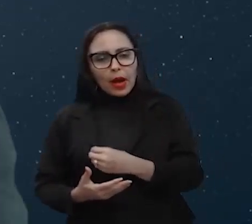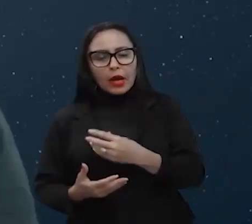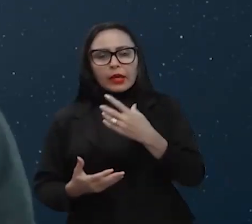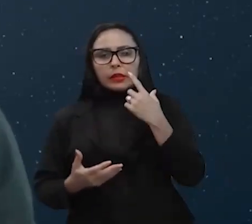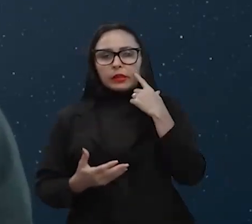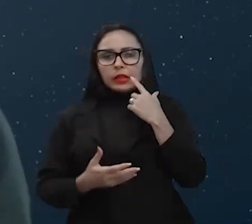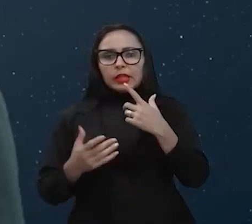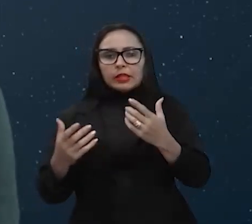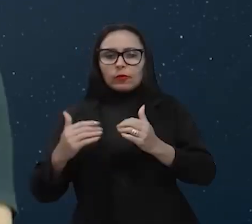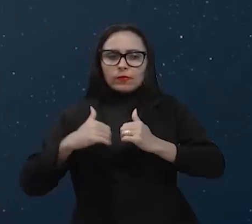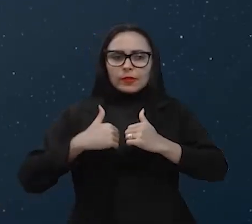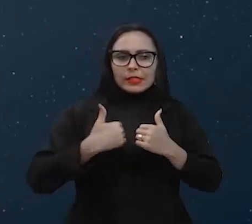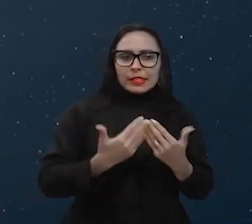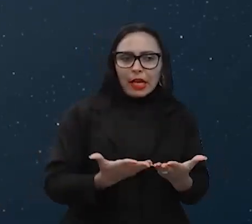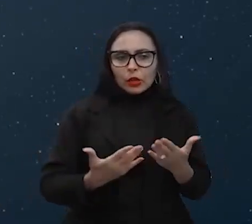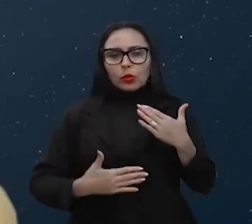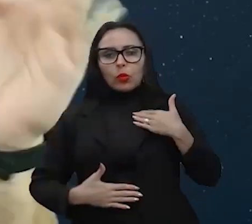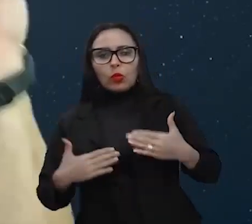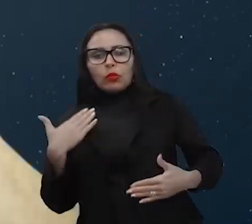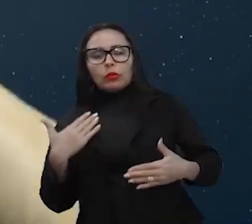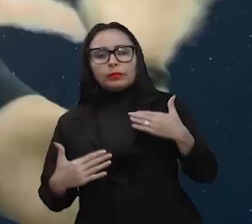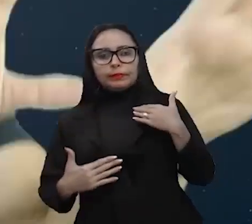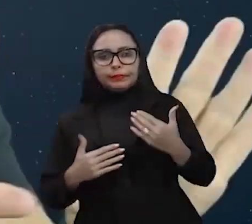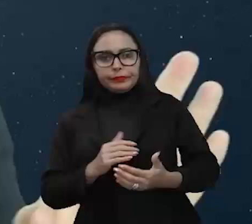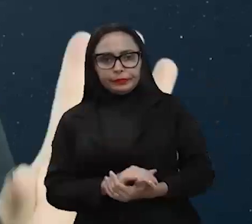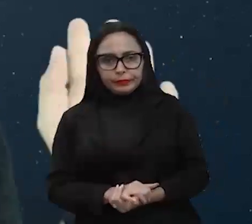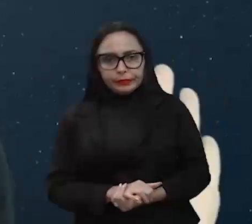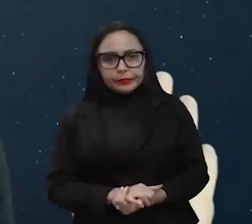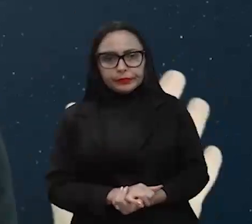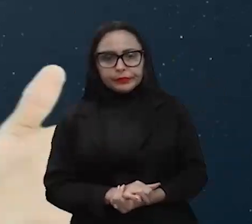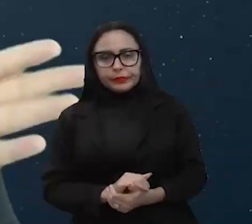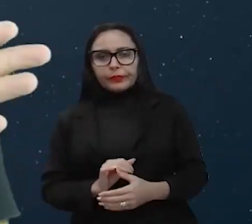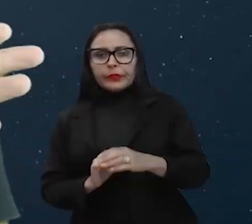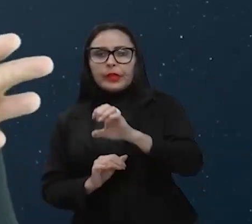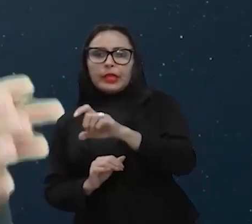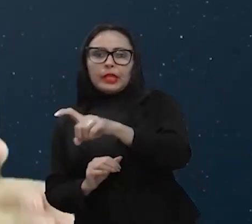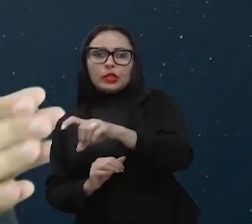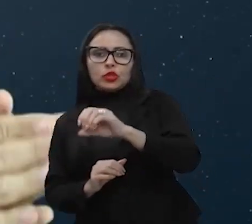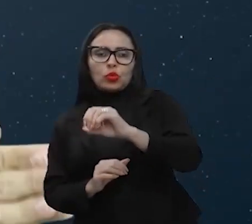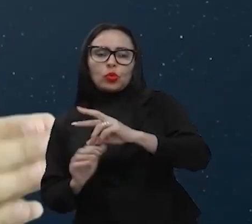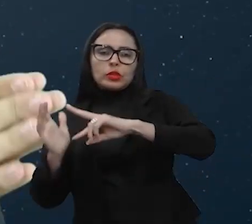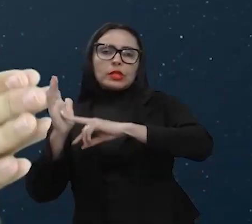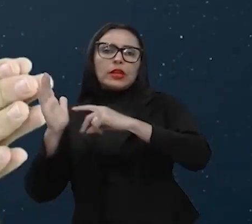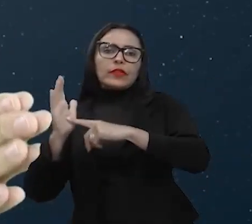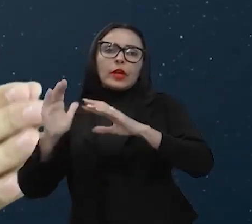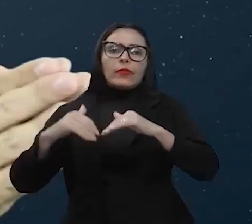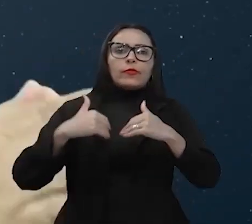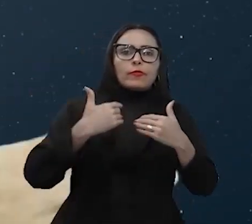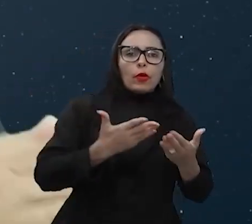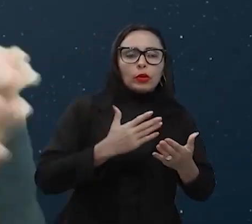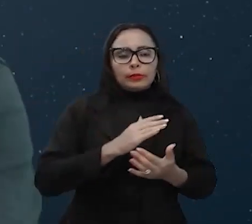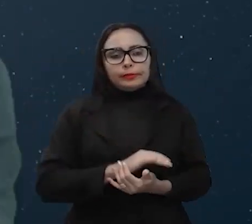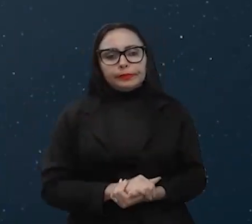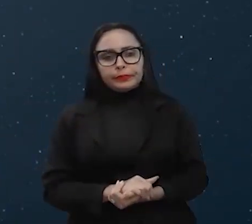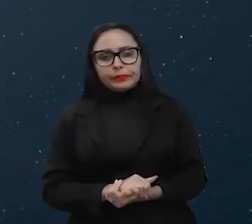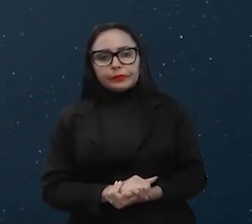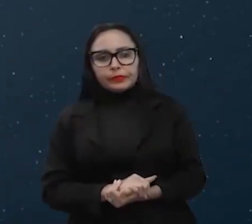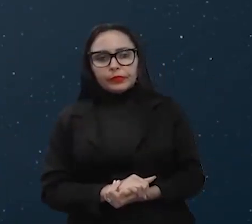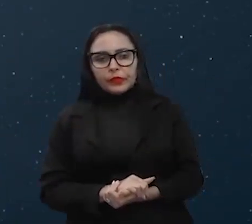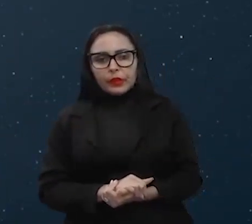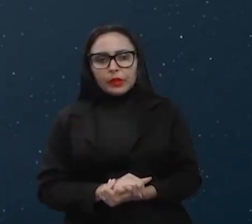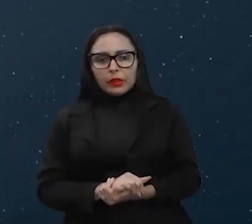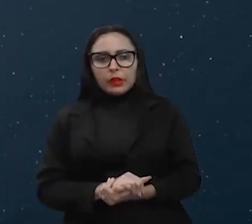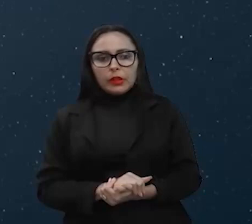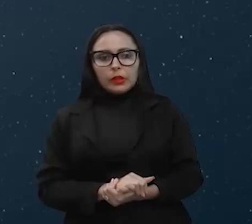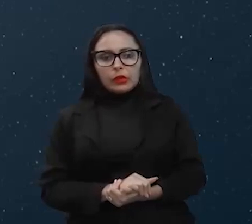do corpo. Então, exo, fora, saída. Quando eu trabalho com as glândulas